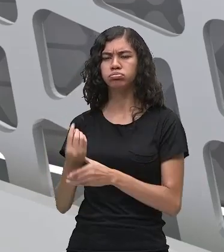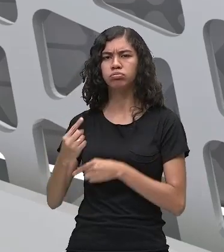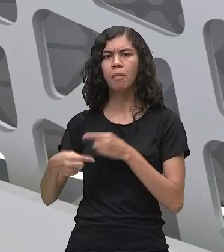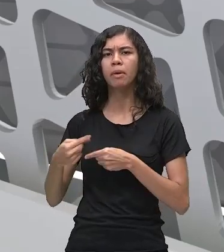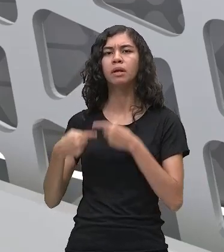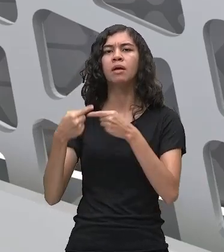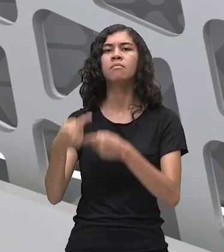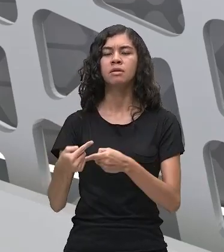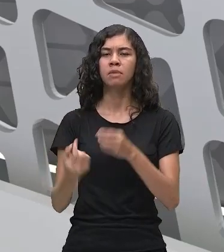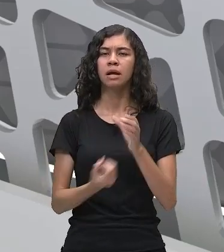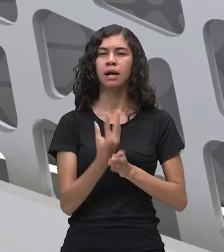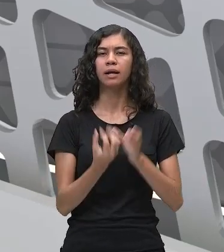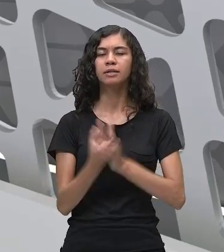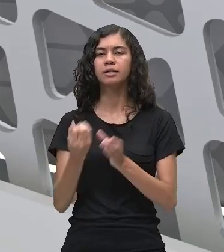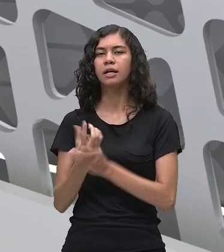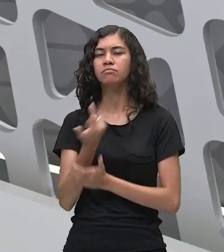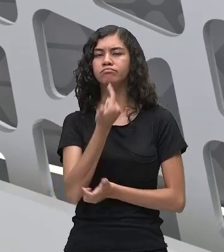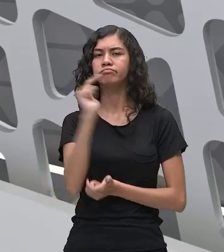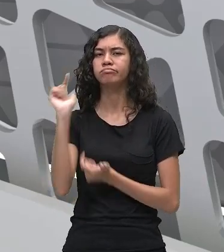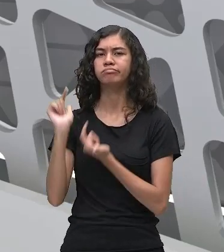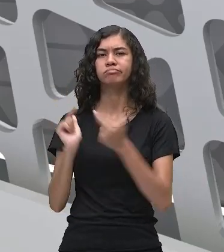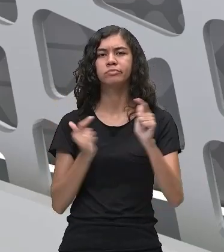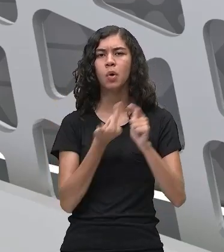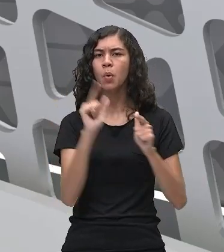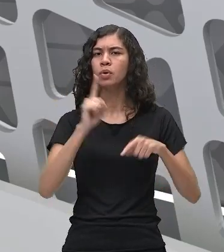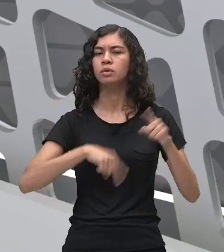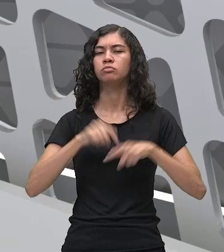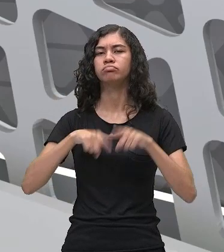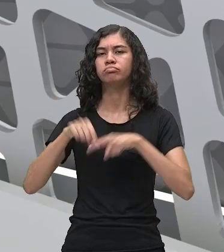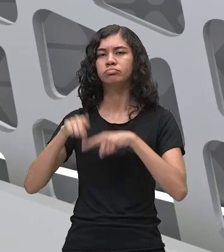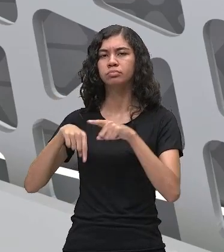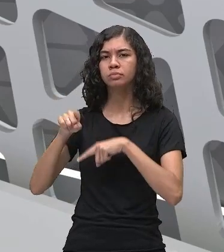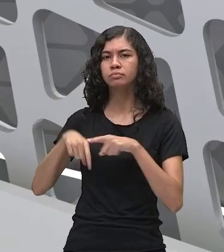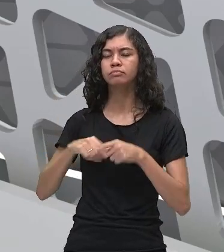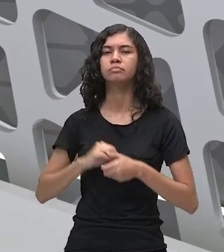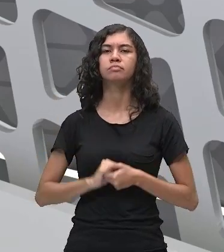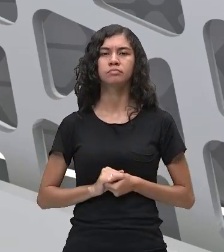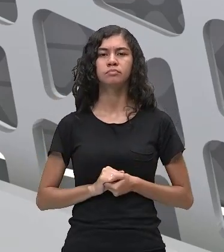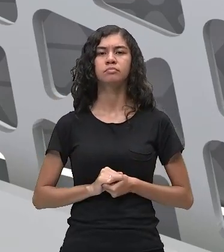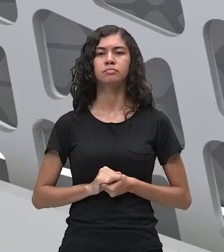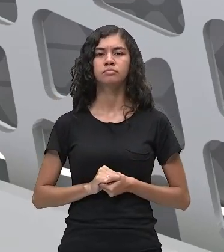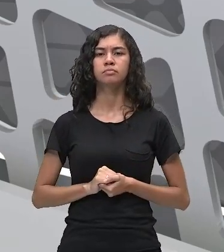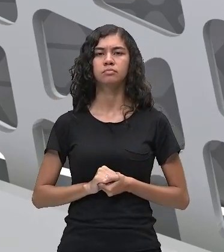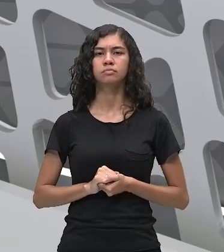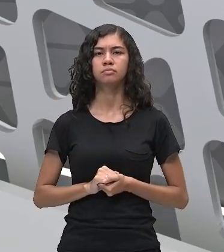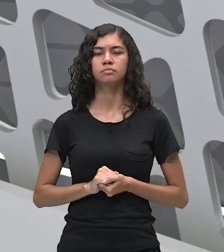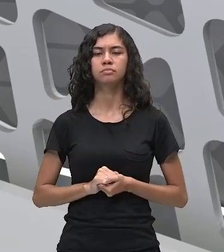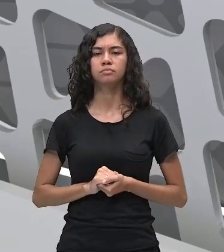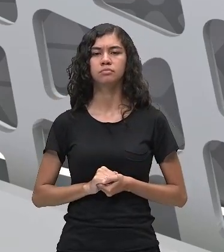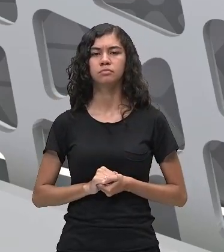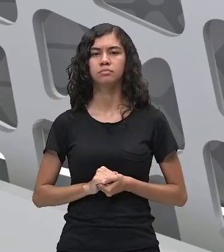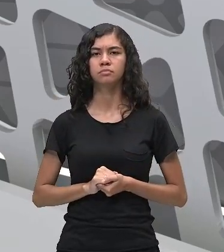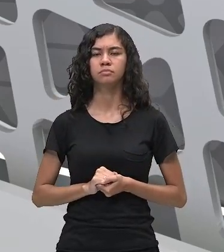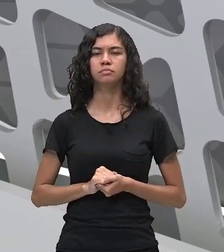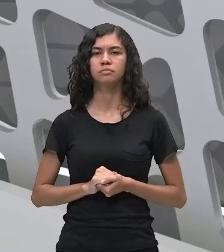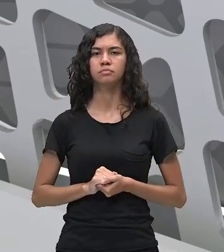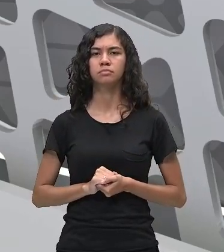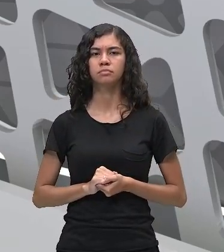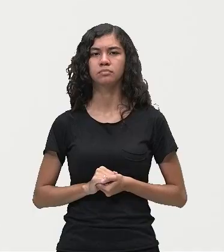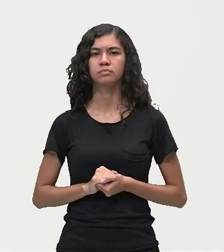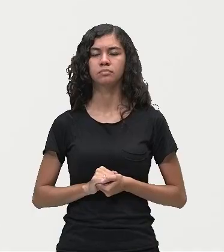produção de outros produtos. Produção de produtos, essa é boa, mas produção de outros materiais. São